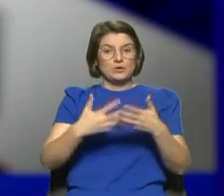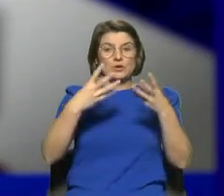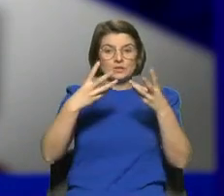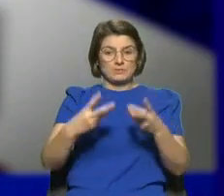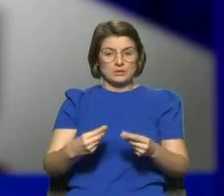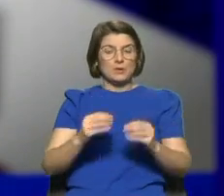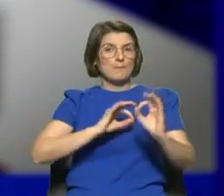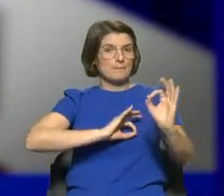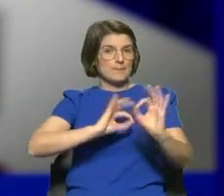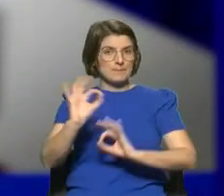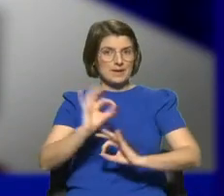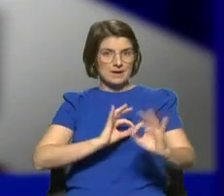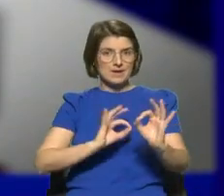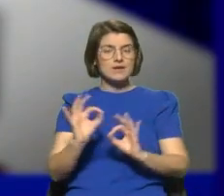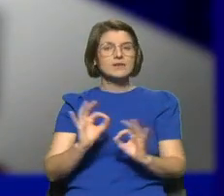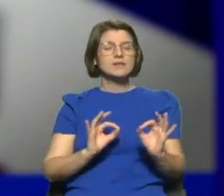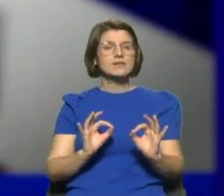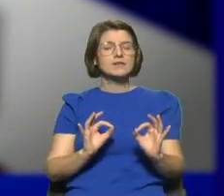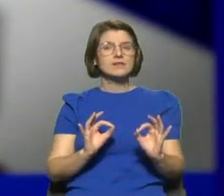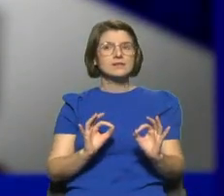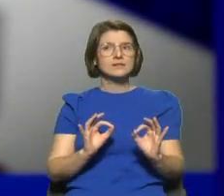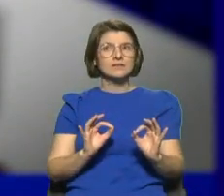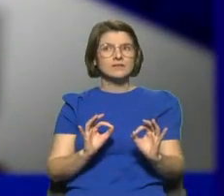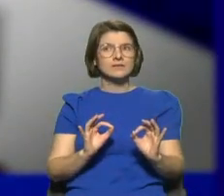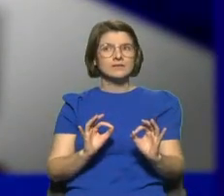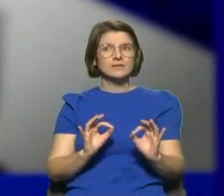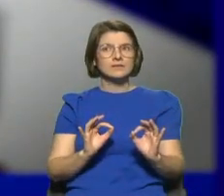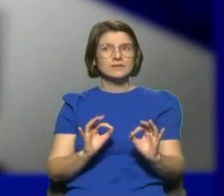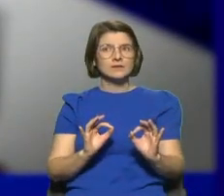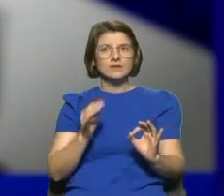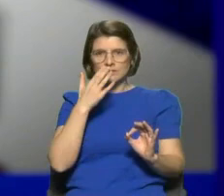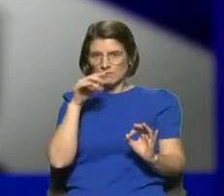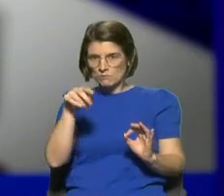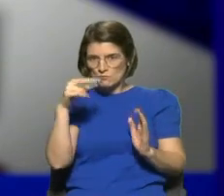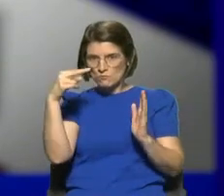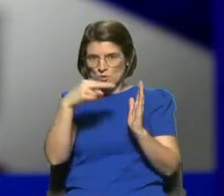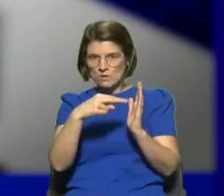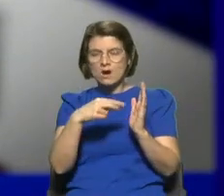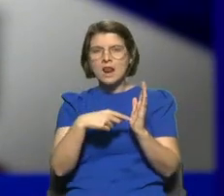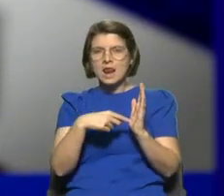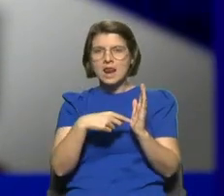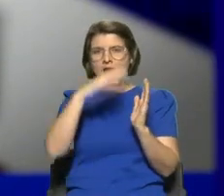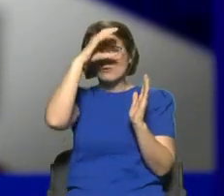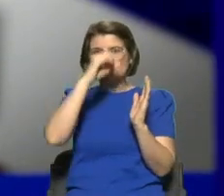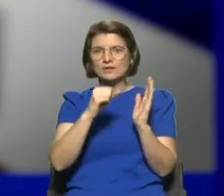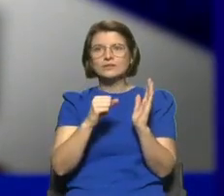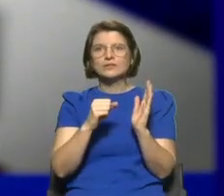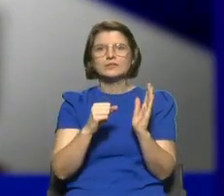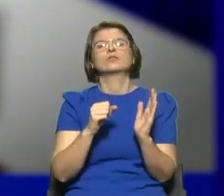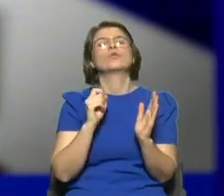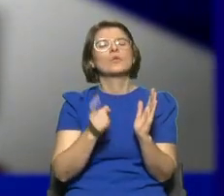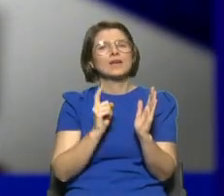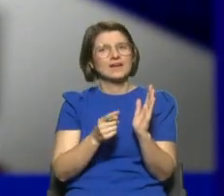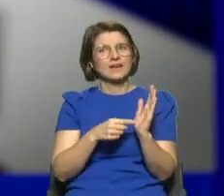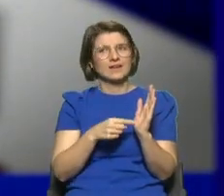orçamento se verificar se tiver o cuidado de verificar verá que o governo se limitou a fazer